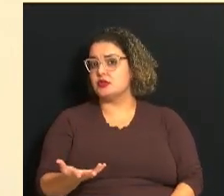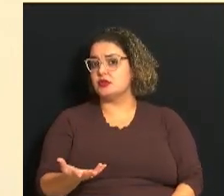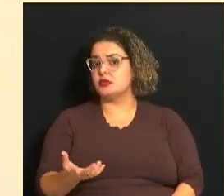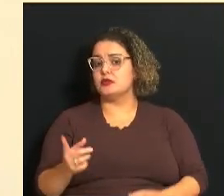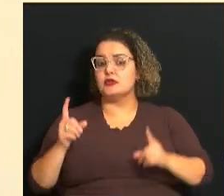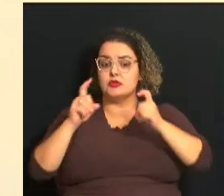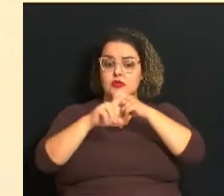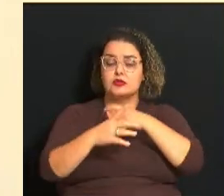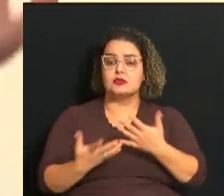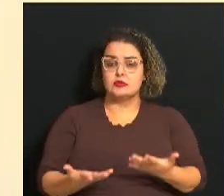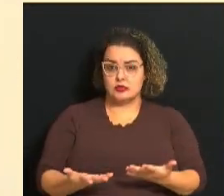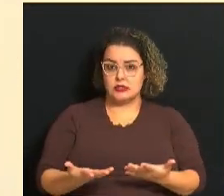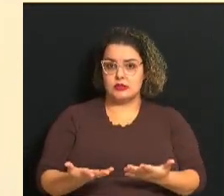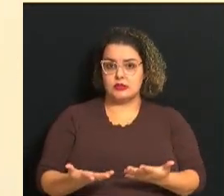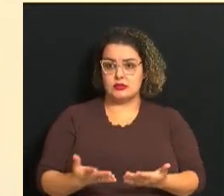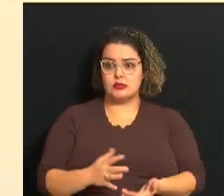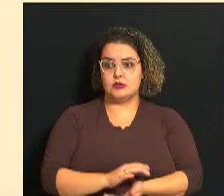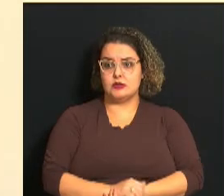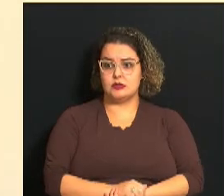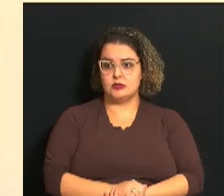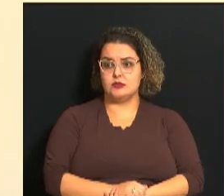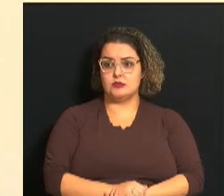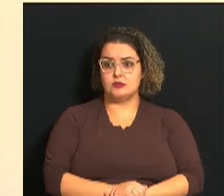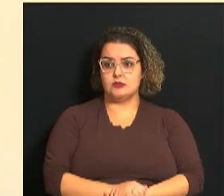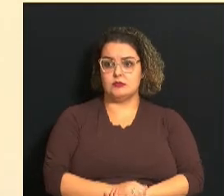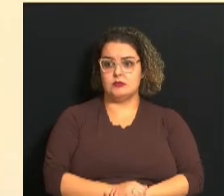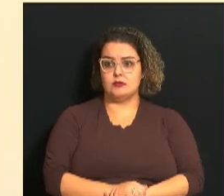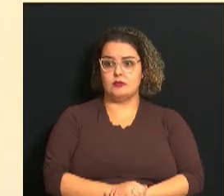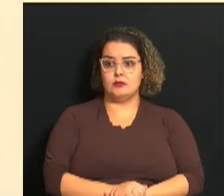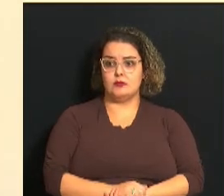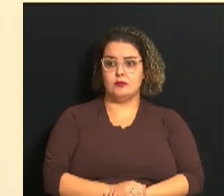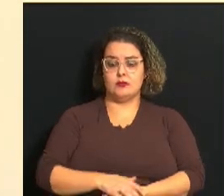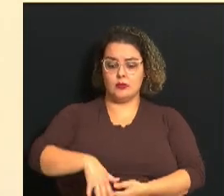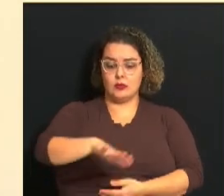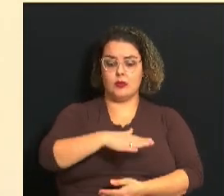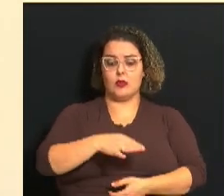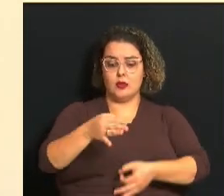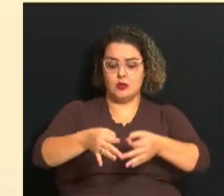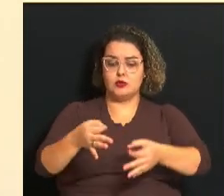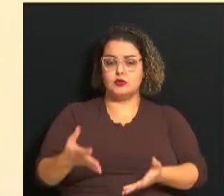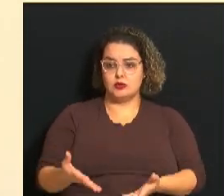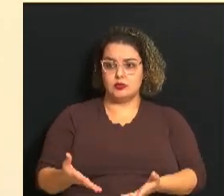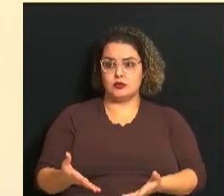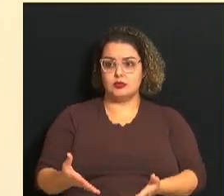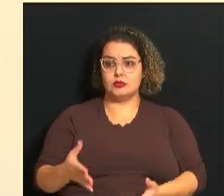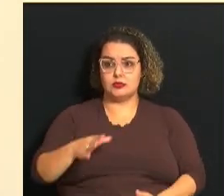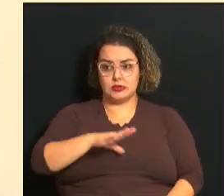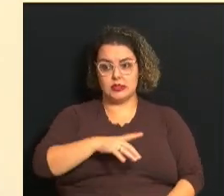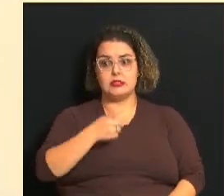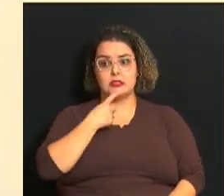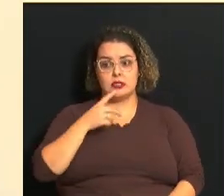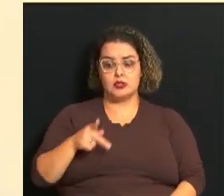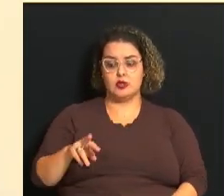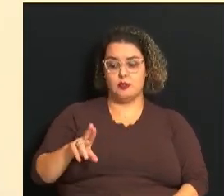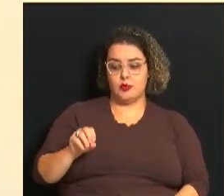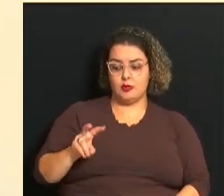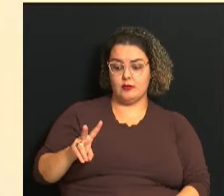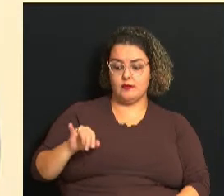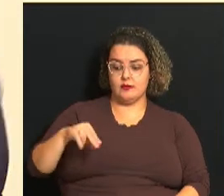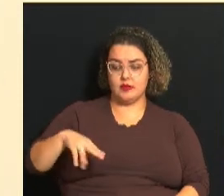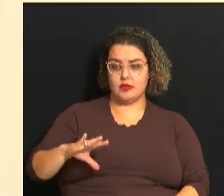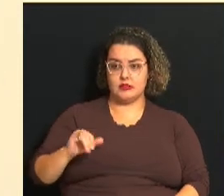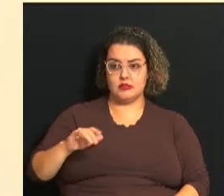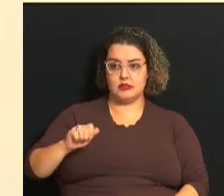complicada porque no na no ordenamento jurídico que instituiu essa comissão nessa cidade provinciana o superior do